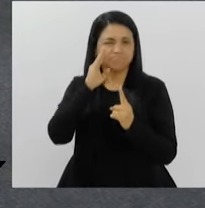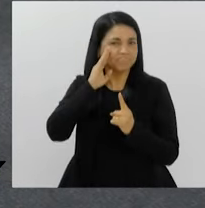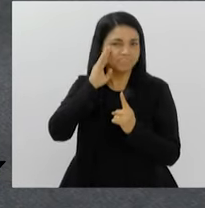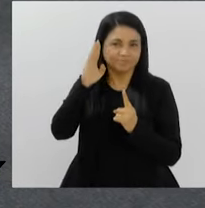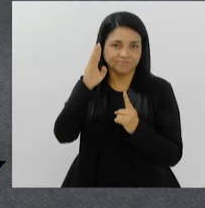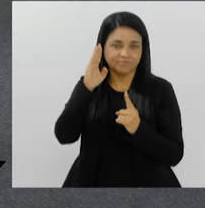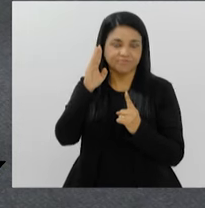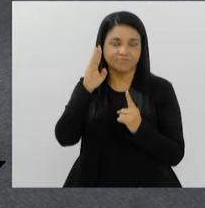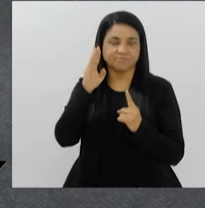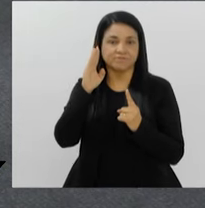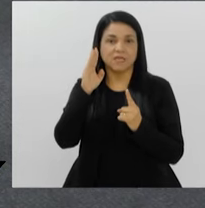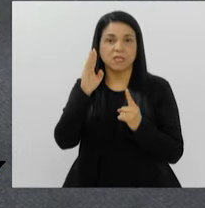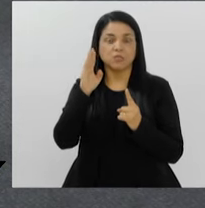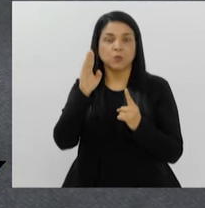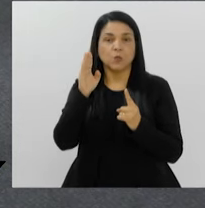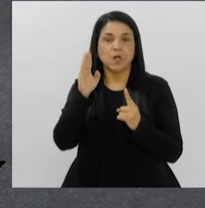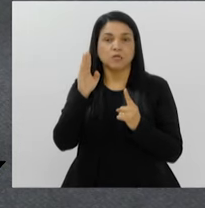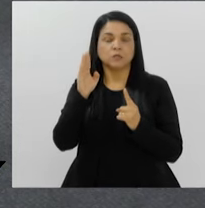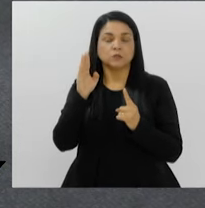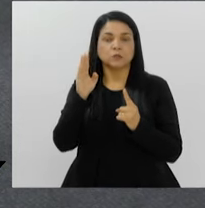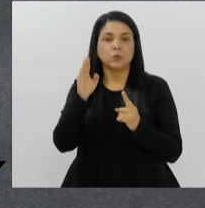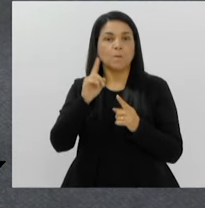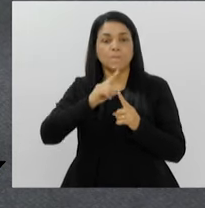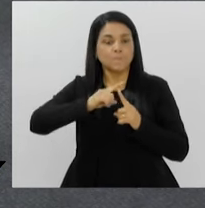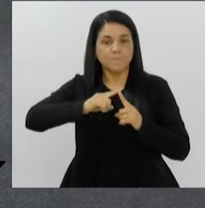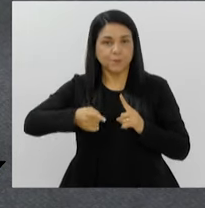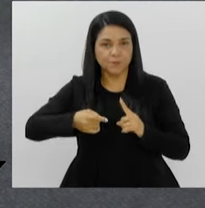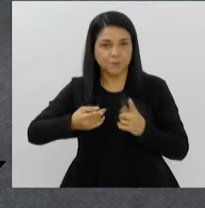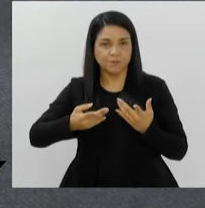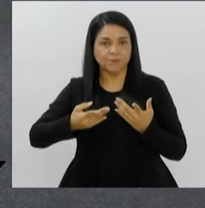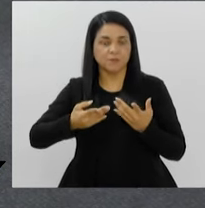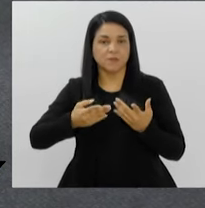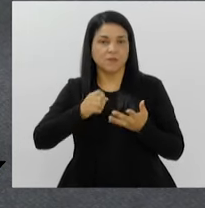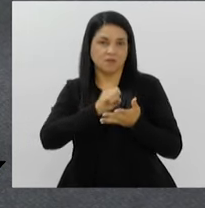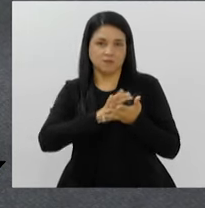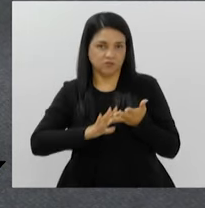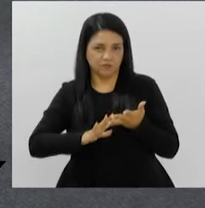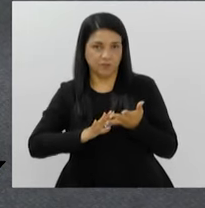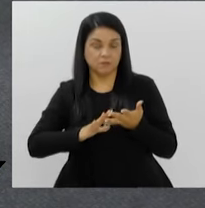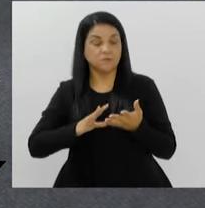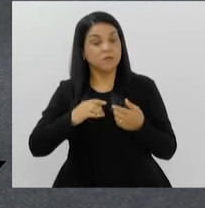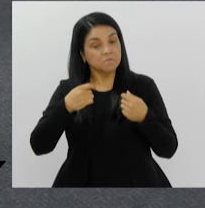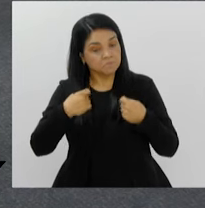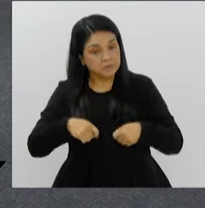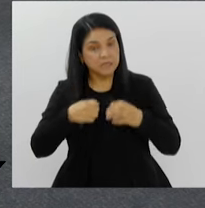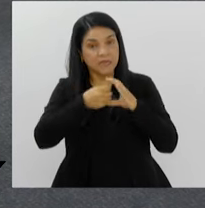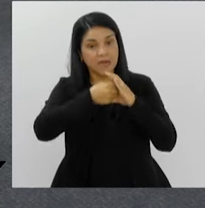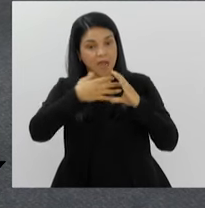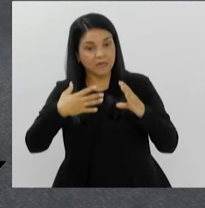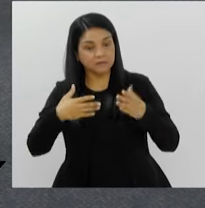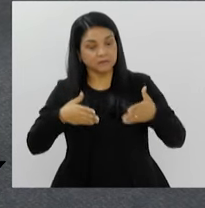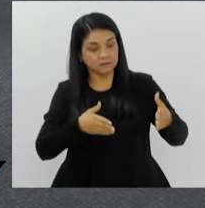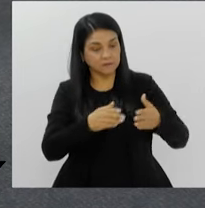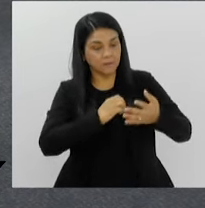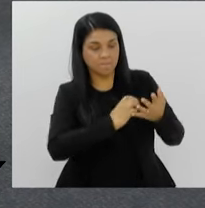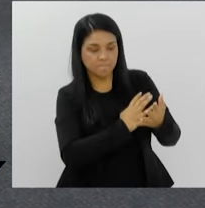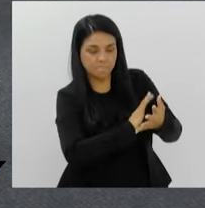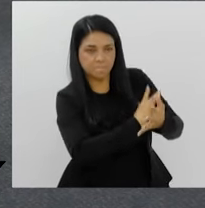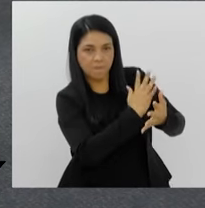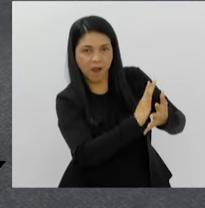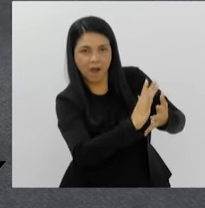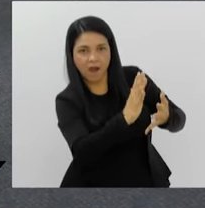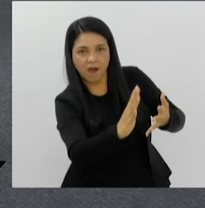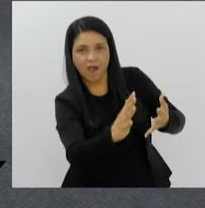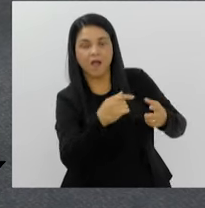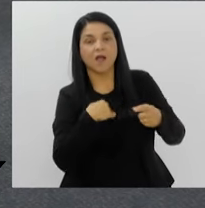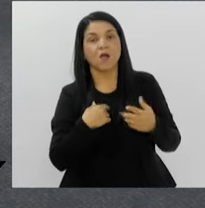Não veda, no geral, atividades, mas diz que não, tem que manter lá a mata ciliar, né, tem que manter a